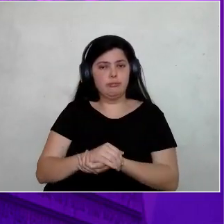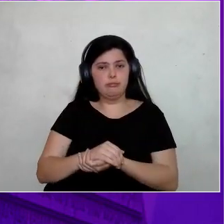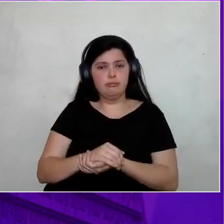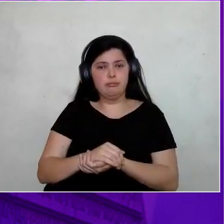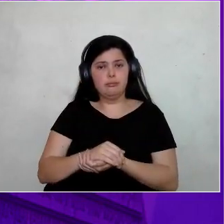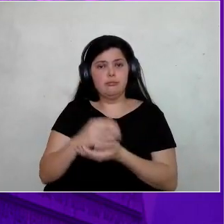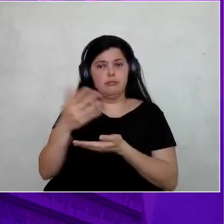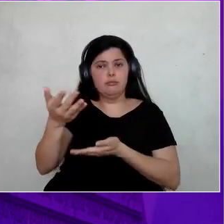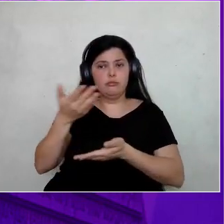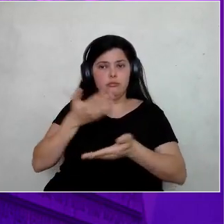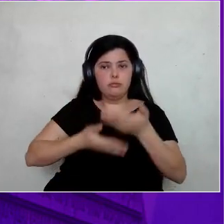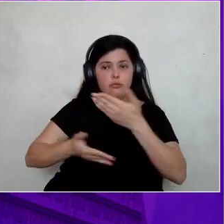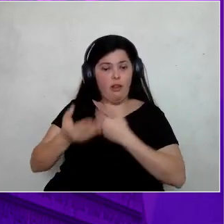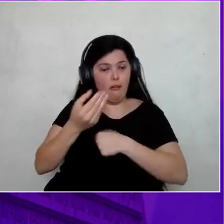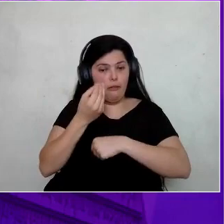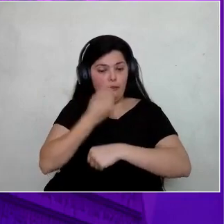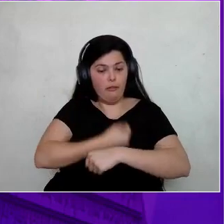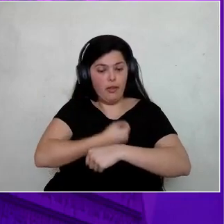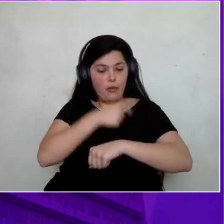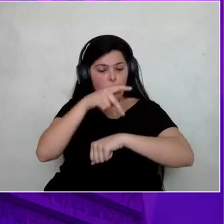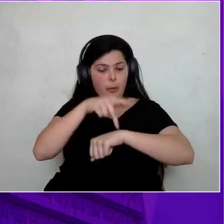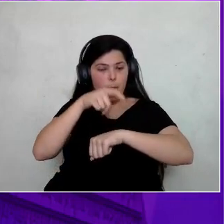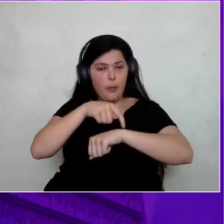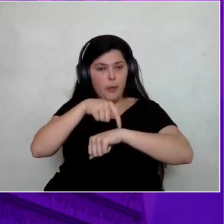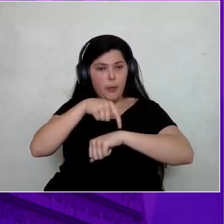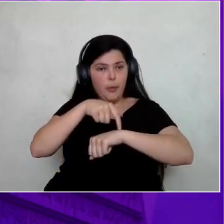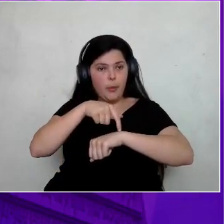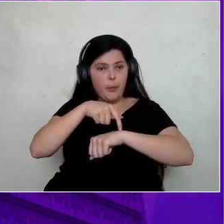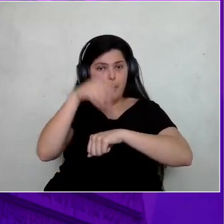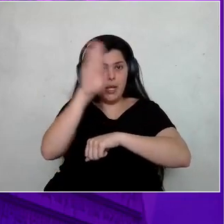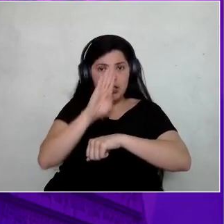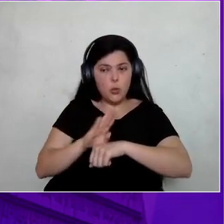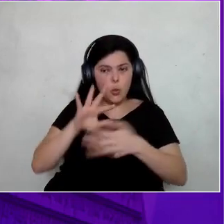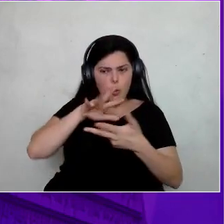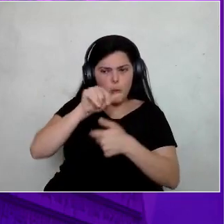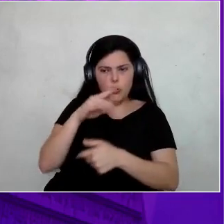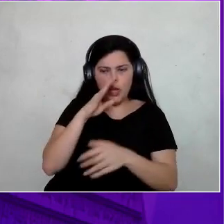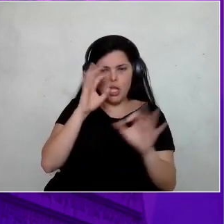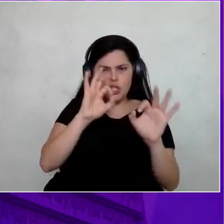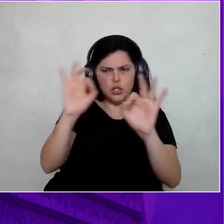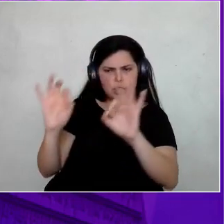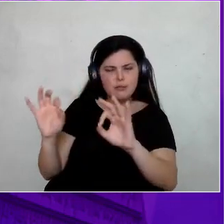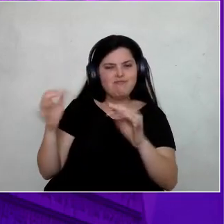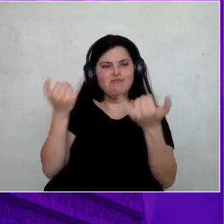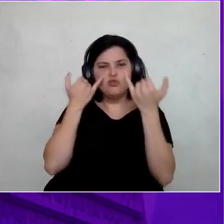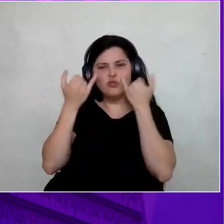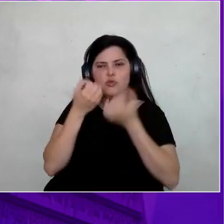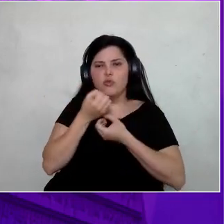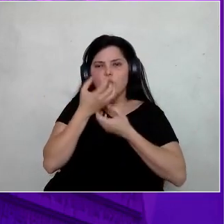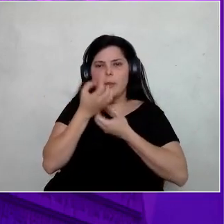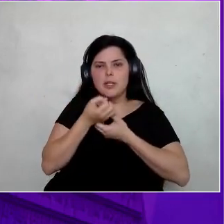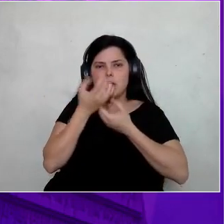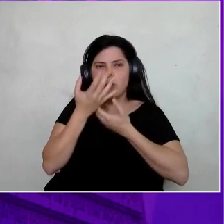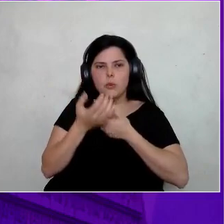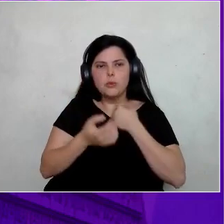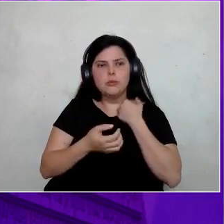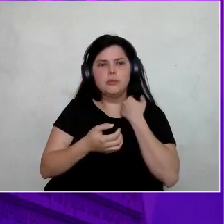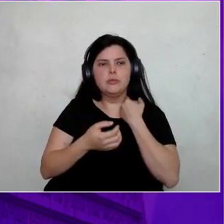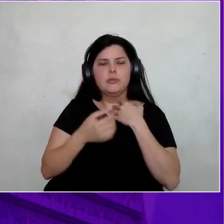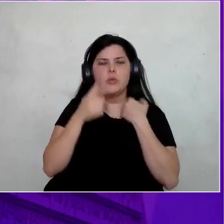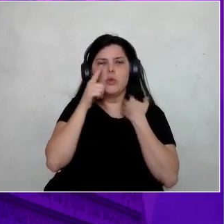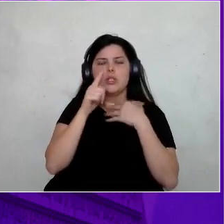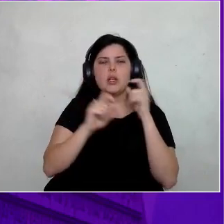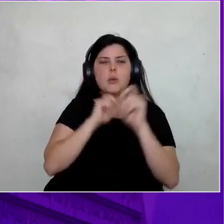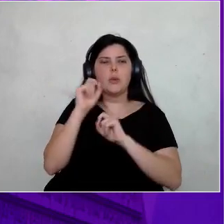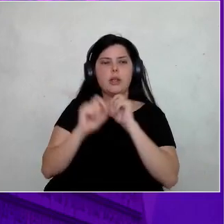transmissão ao vivo para o Brasil e para o mundo. Né, então, tudo isso é informação, onde a gente pode retirar ali